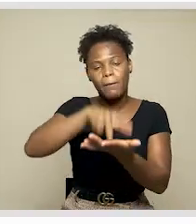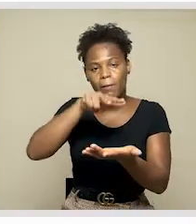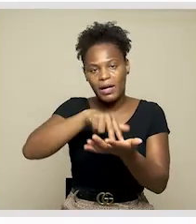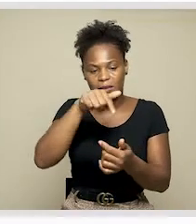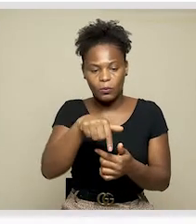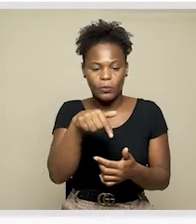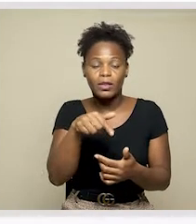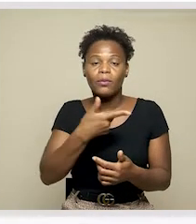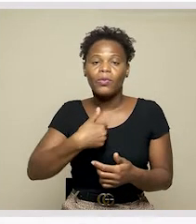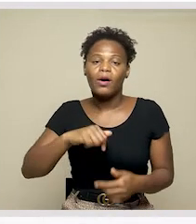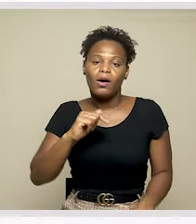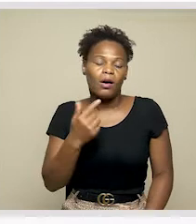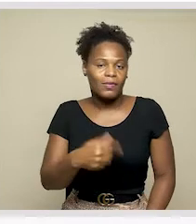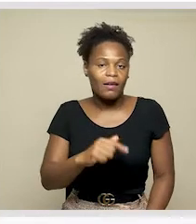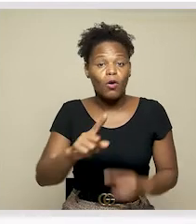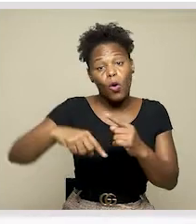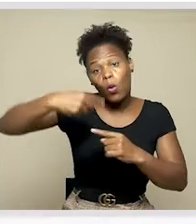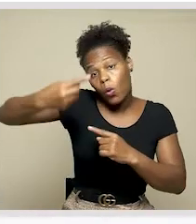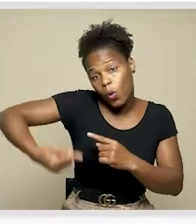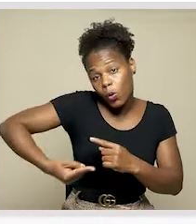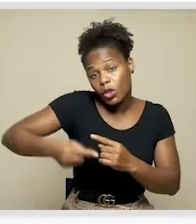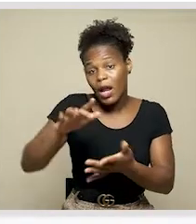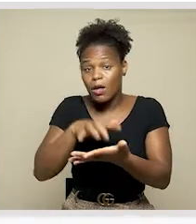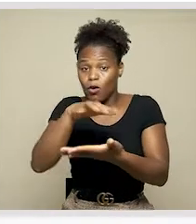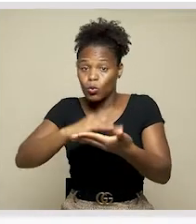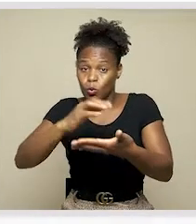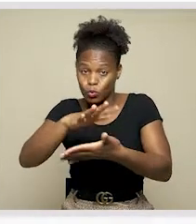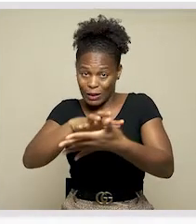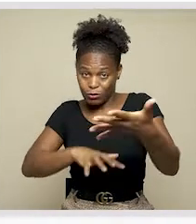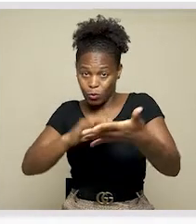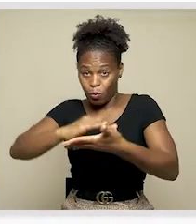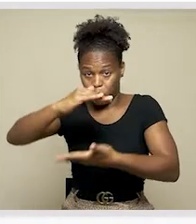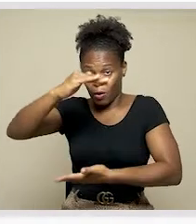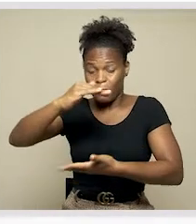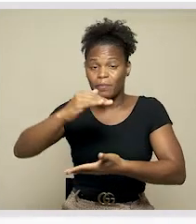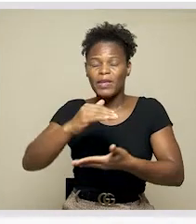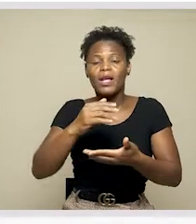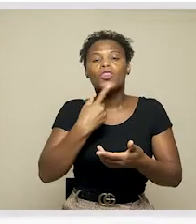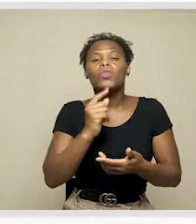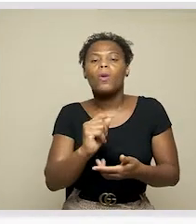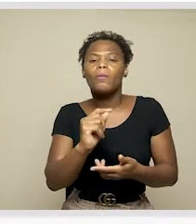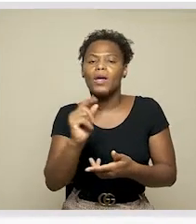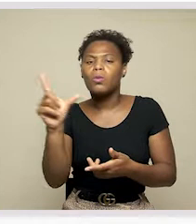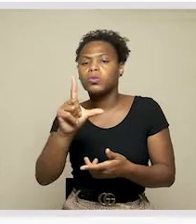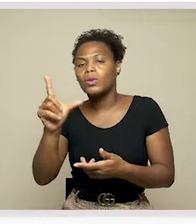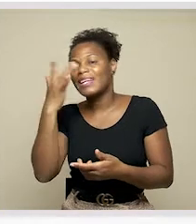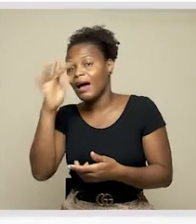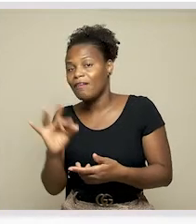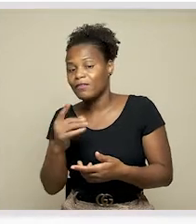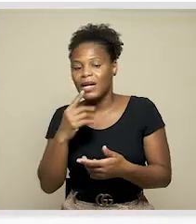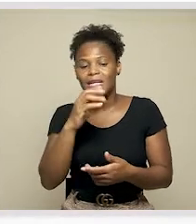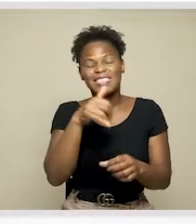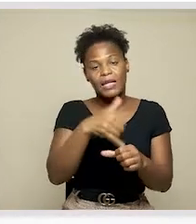publicações, temos um outro almanaque, denominado Almanaque Luso-Africano. São